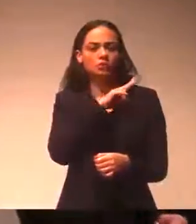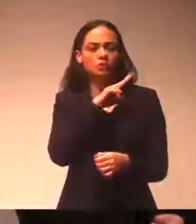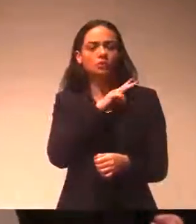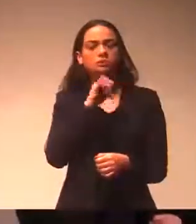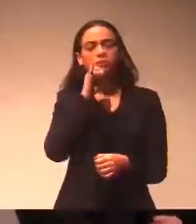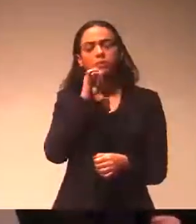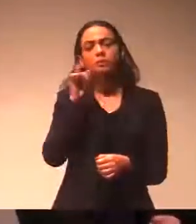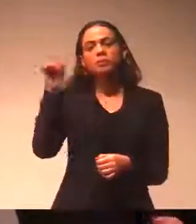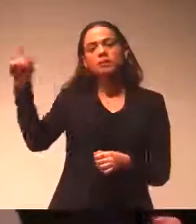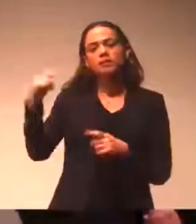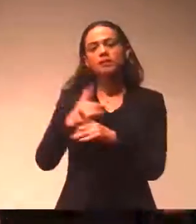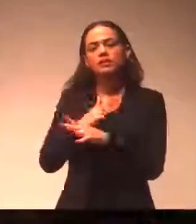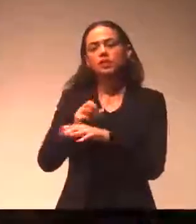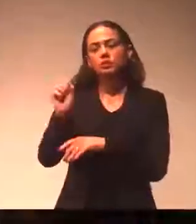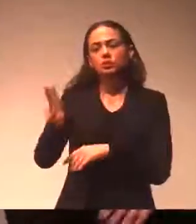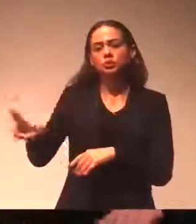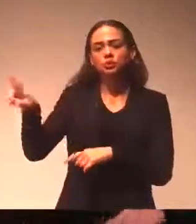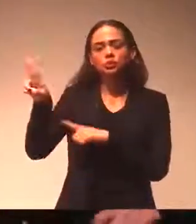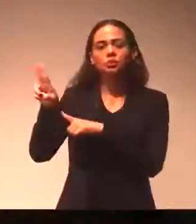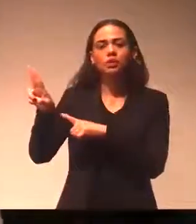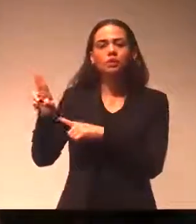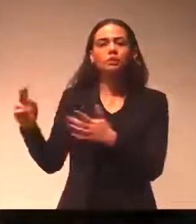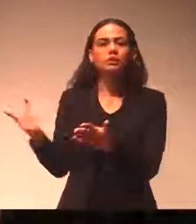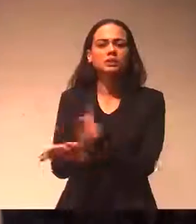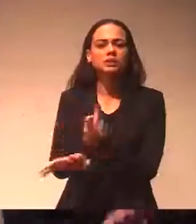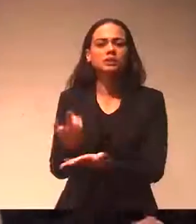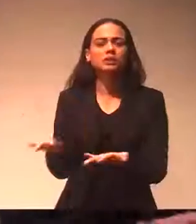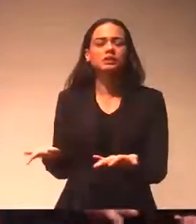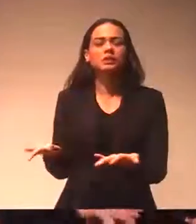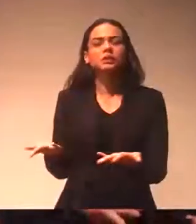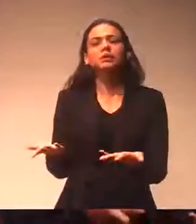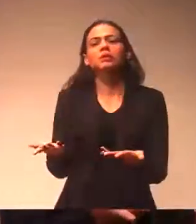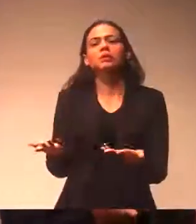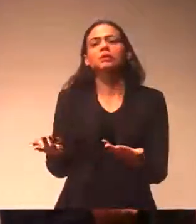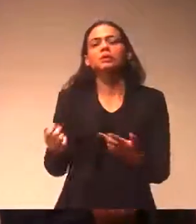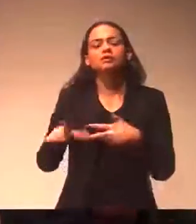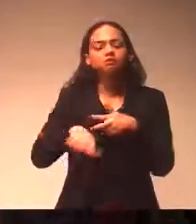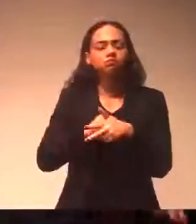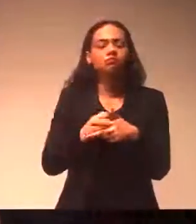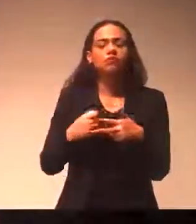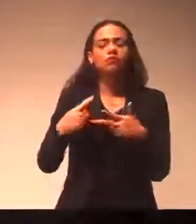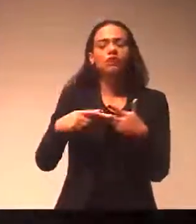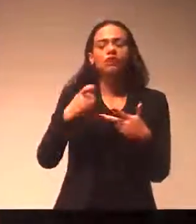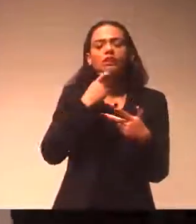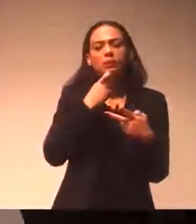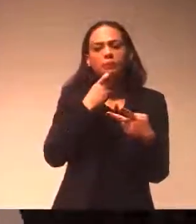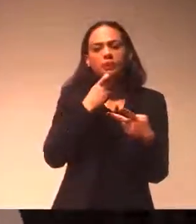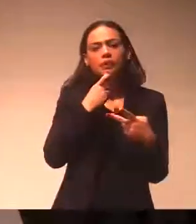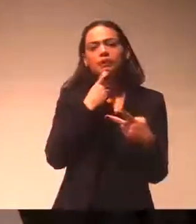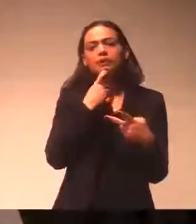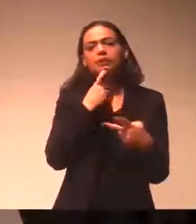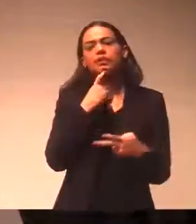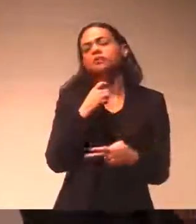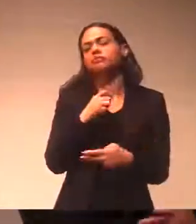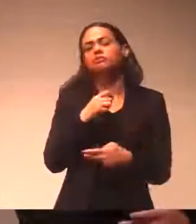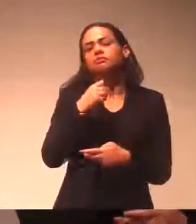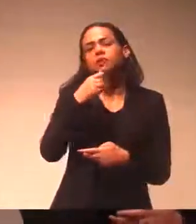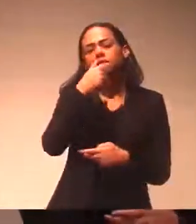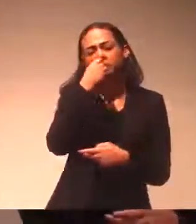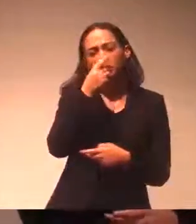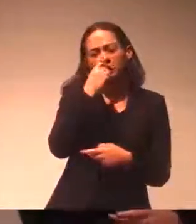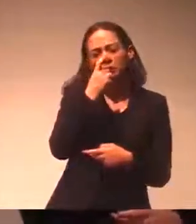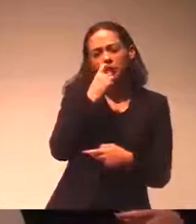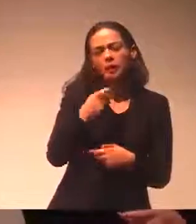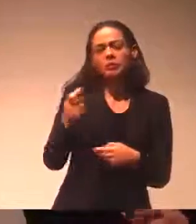conta de problemas em relação ao Odebrecht Saneamento. Campinas, privatização do serviço de saúde do Ouro Verde, prisões,